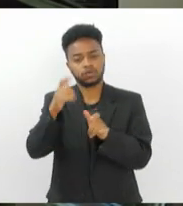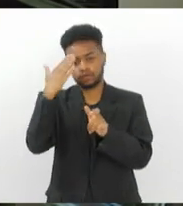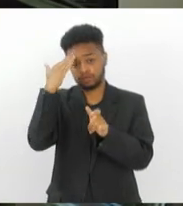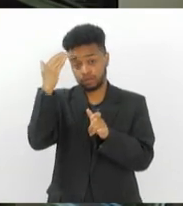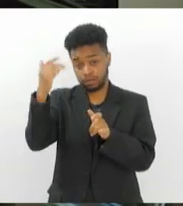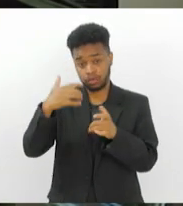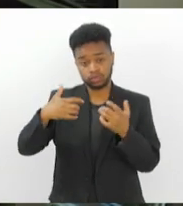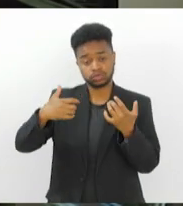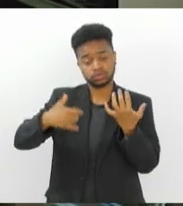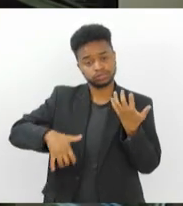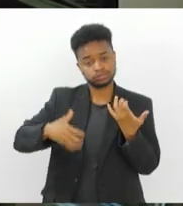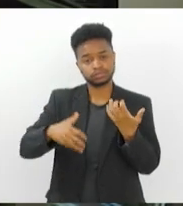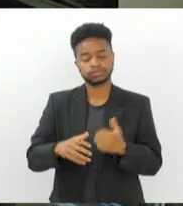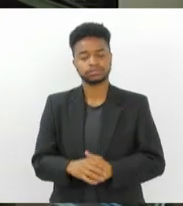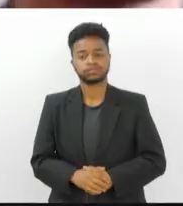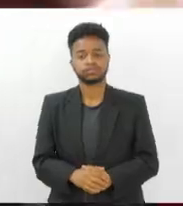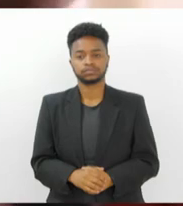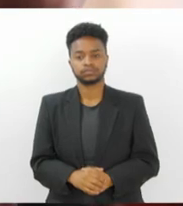e